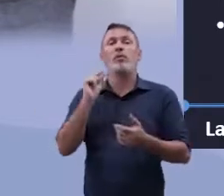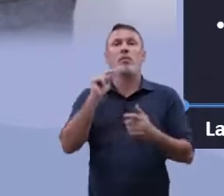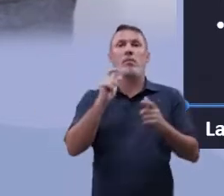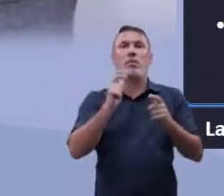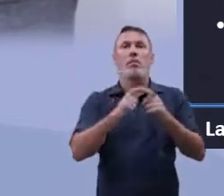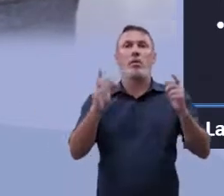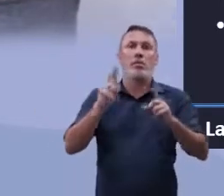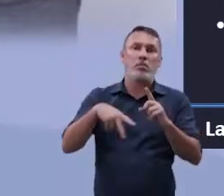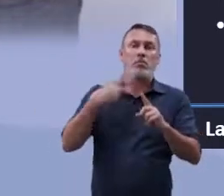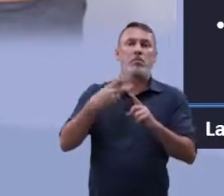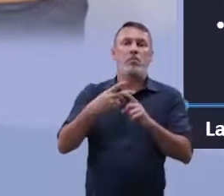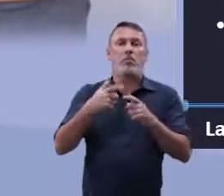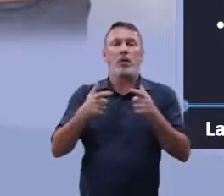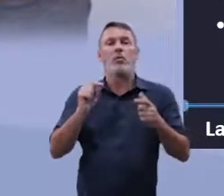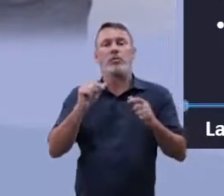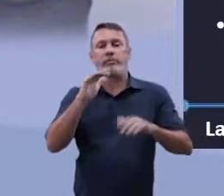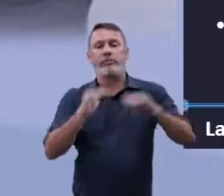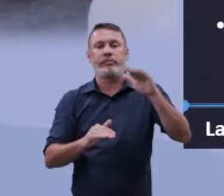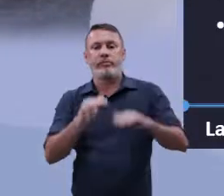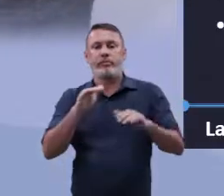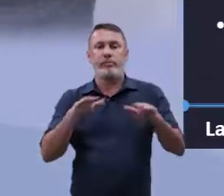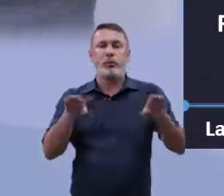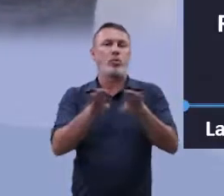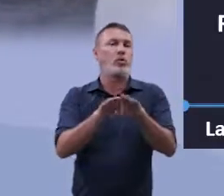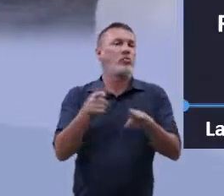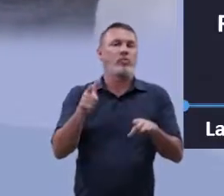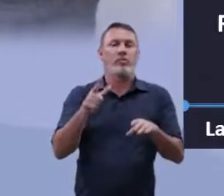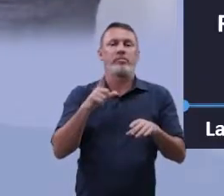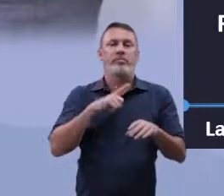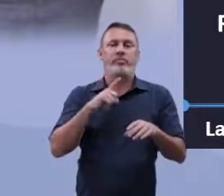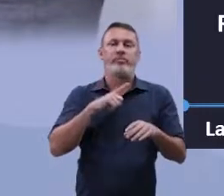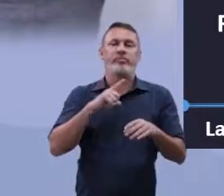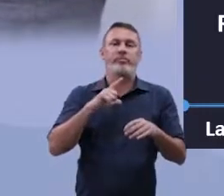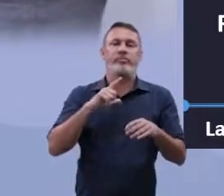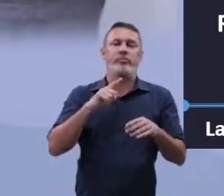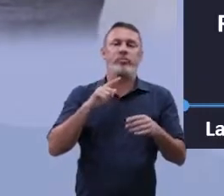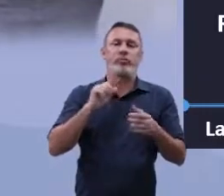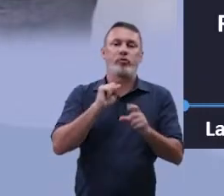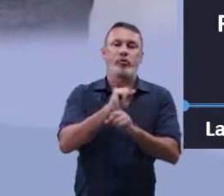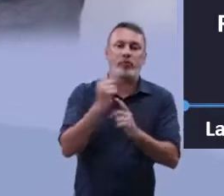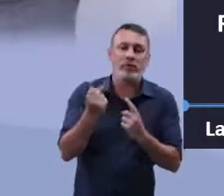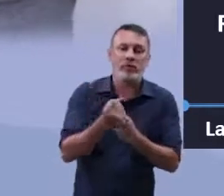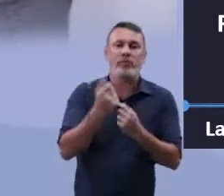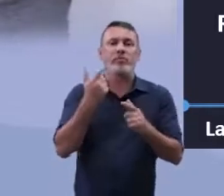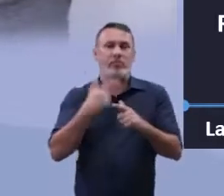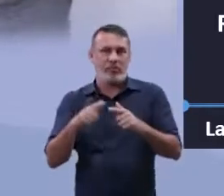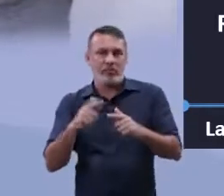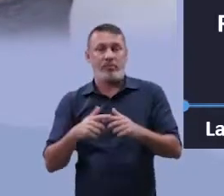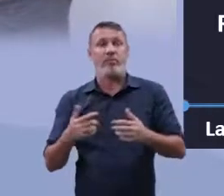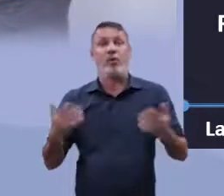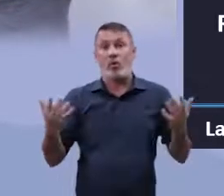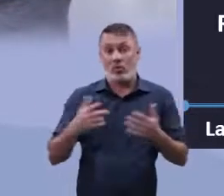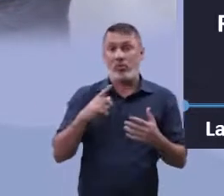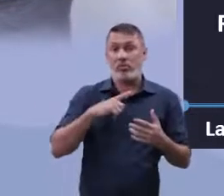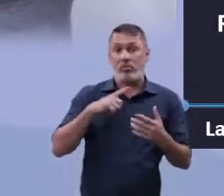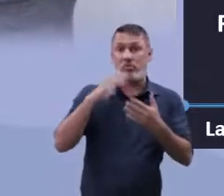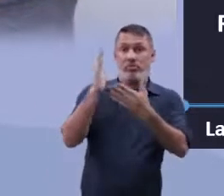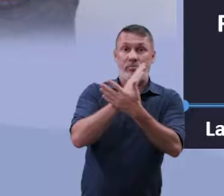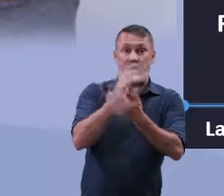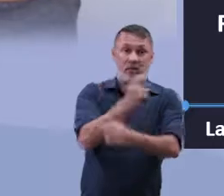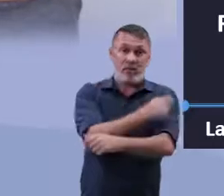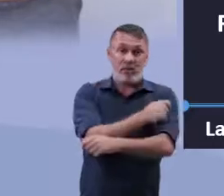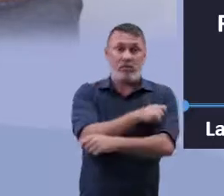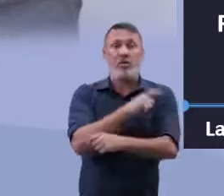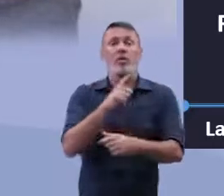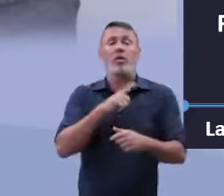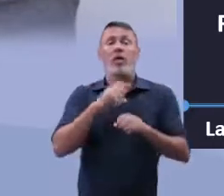né, das desigualdades, das mazelas sociais. Hoje, parte dos alunos estão tendo aulas online, você que nos